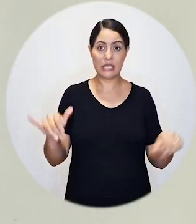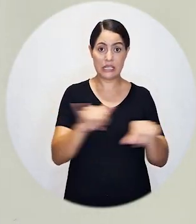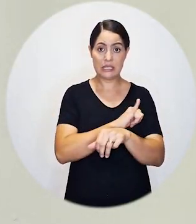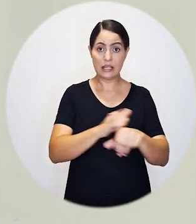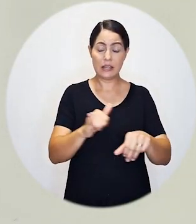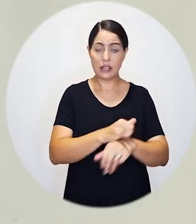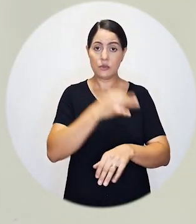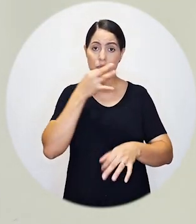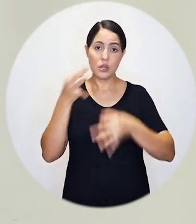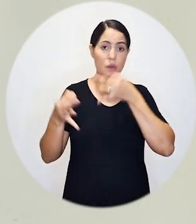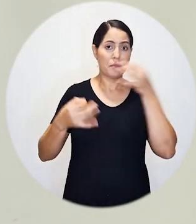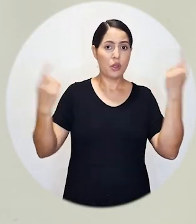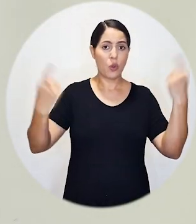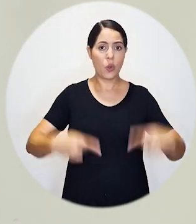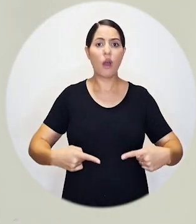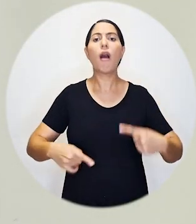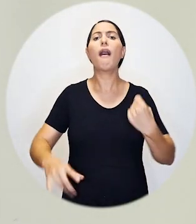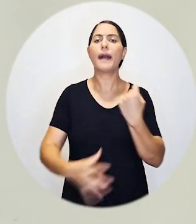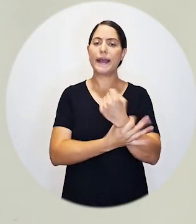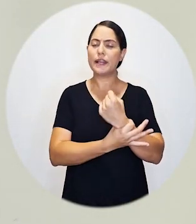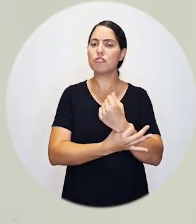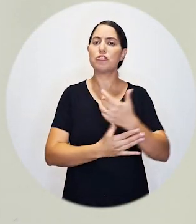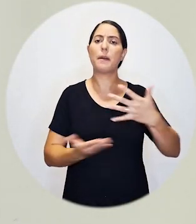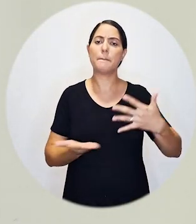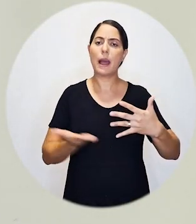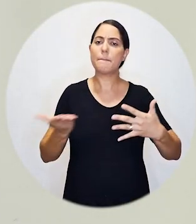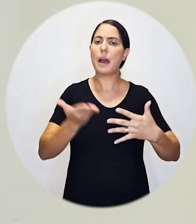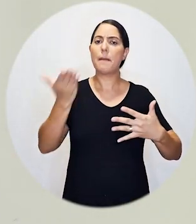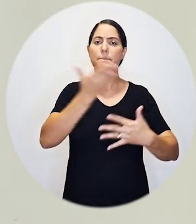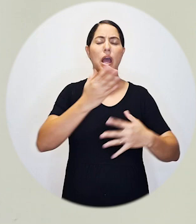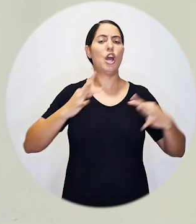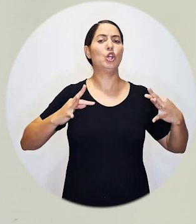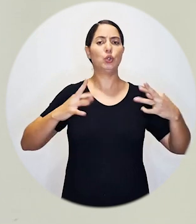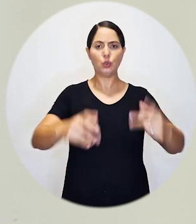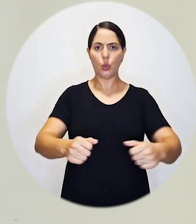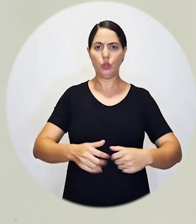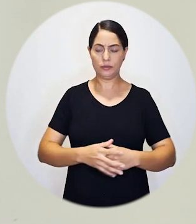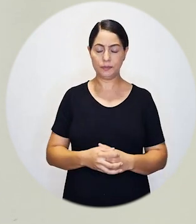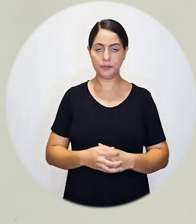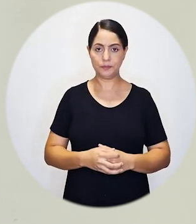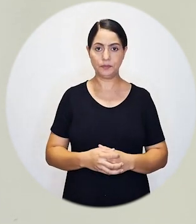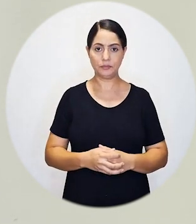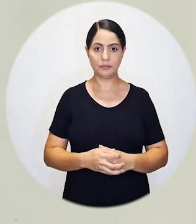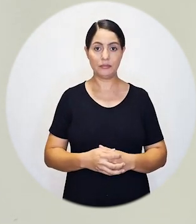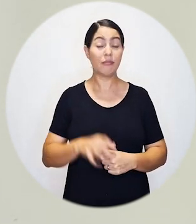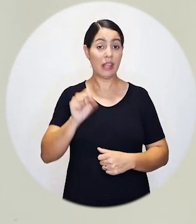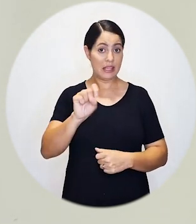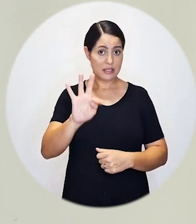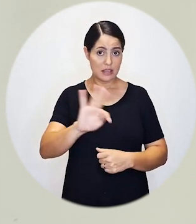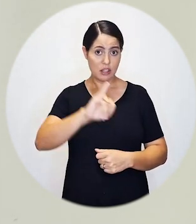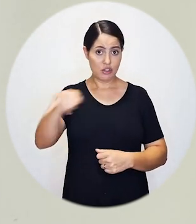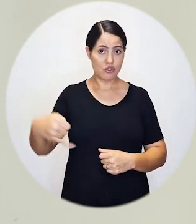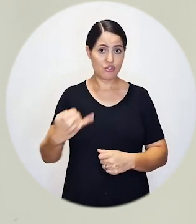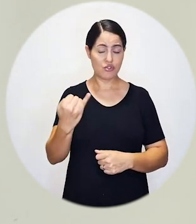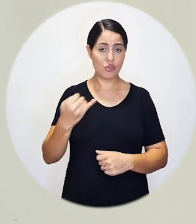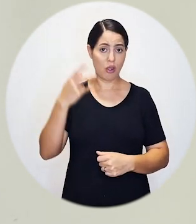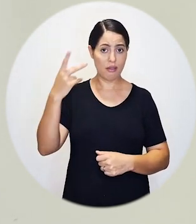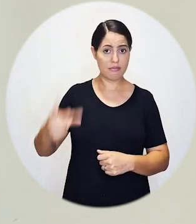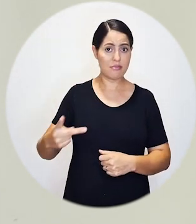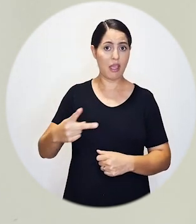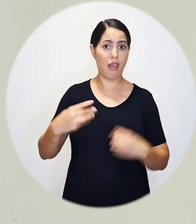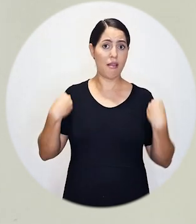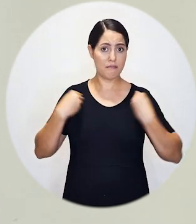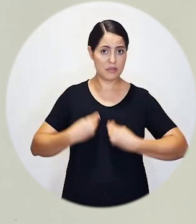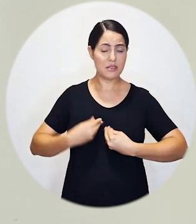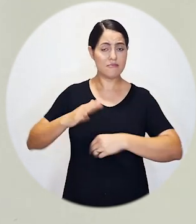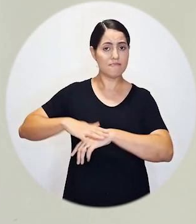paridade de armas e o contraditório em todas as instâncias. Com sua atuação no Tribunal da Cidadania, aprendemos a essência